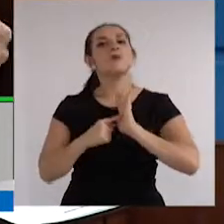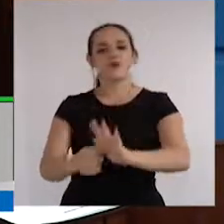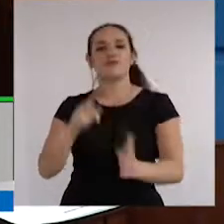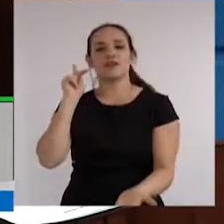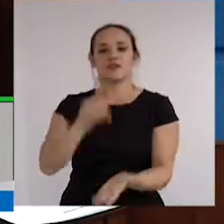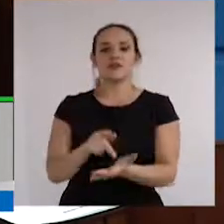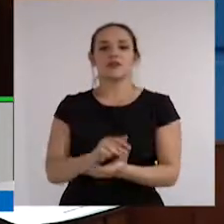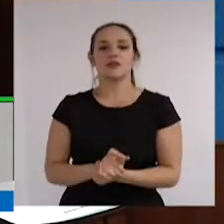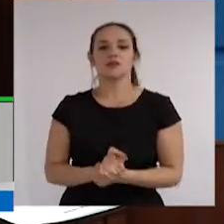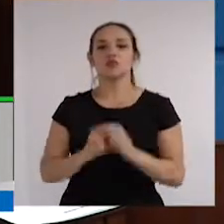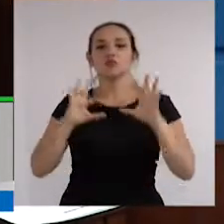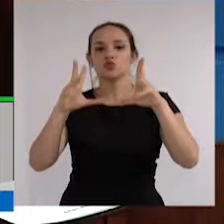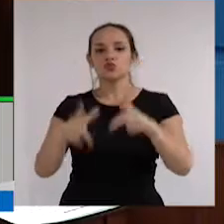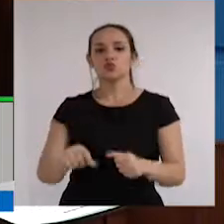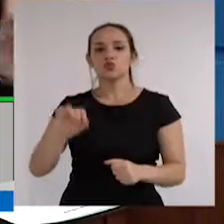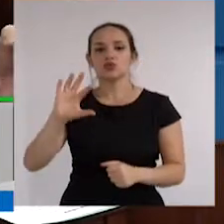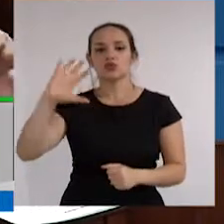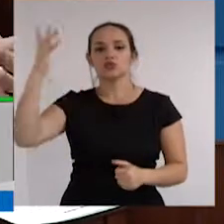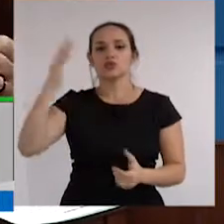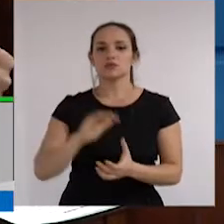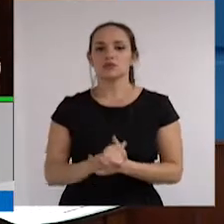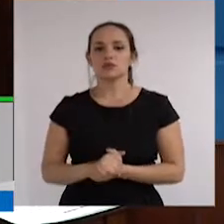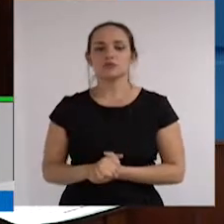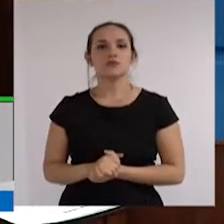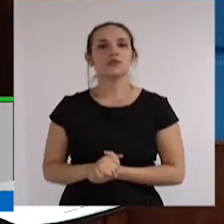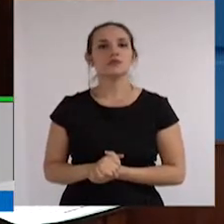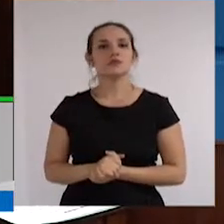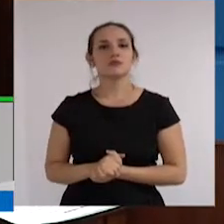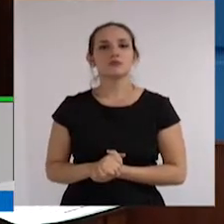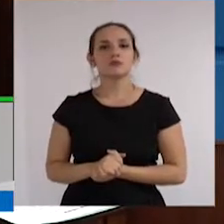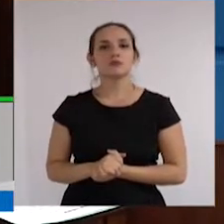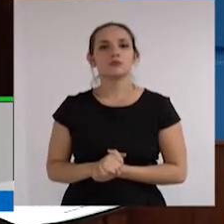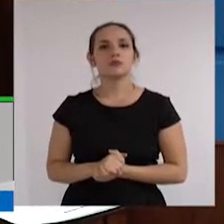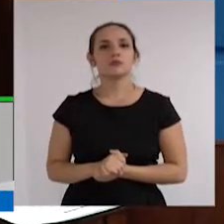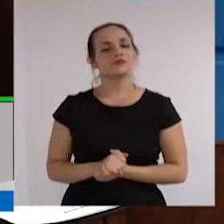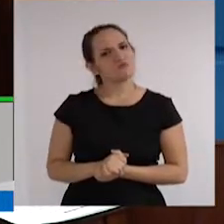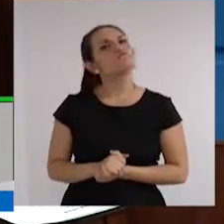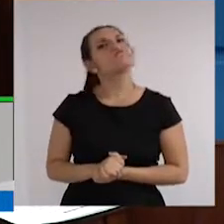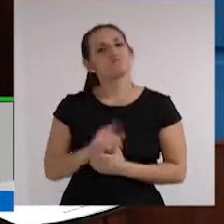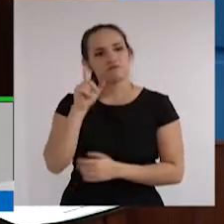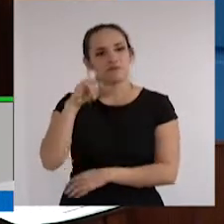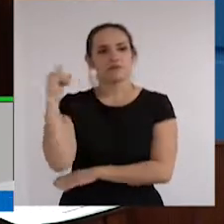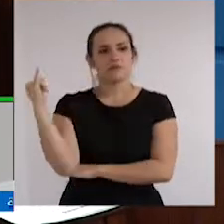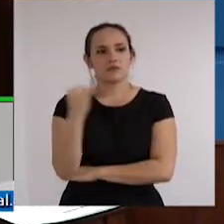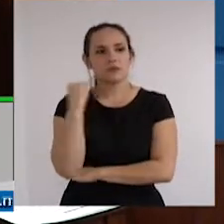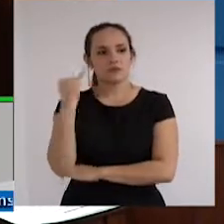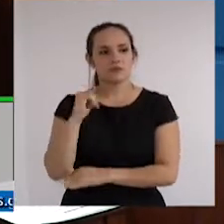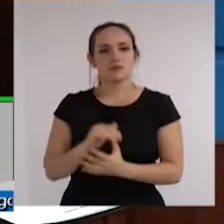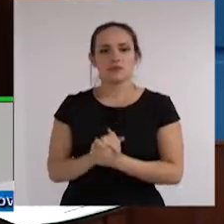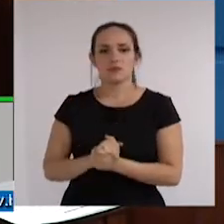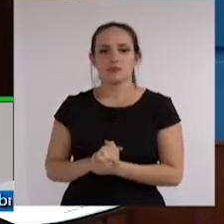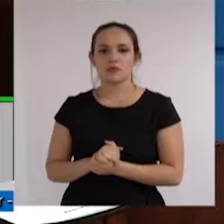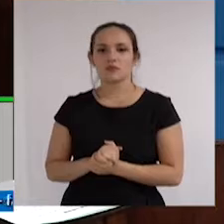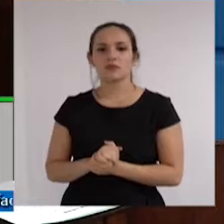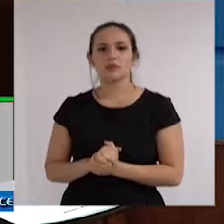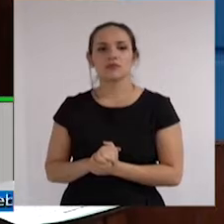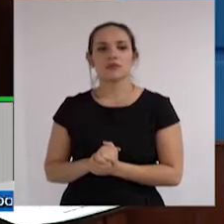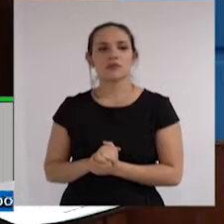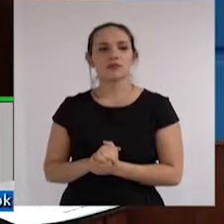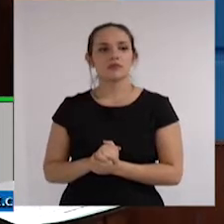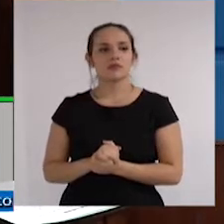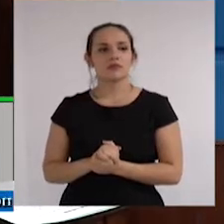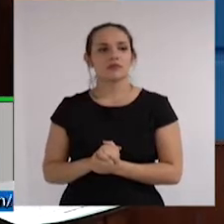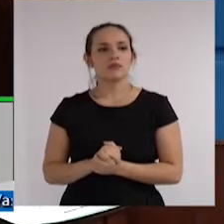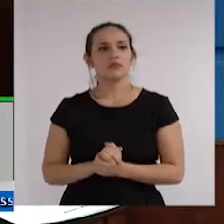de fato o que aconteceu naquele período, é extremamente importante para que nós